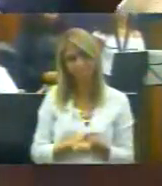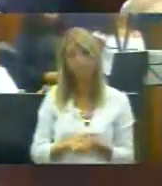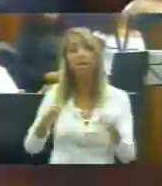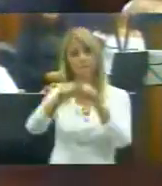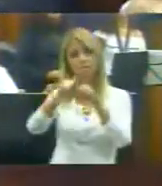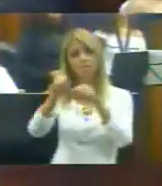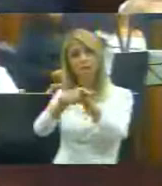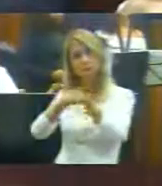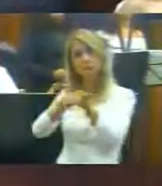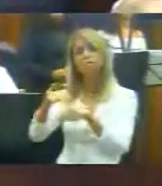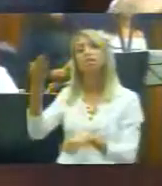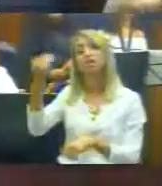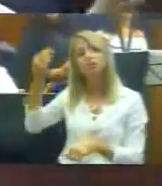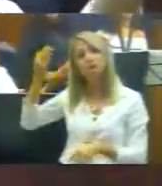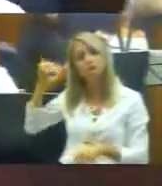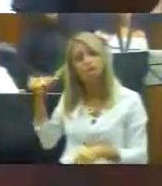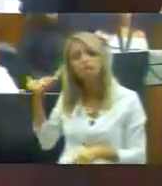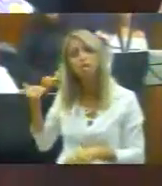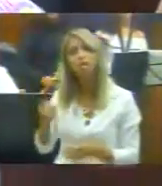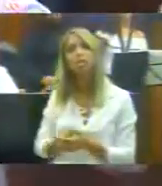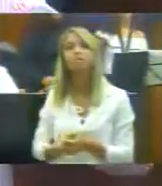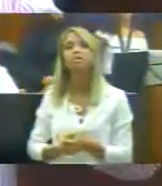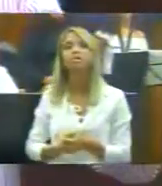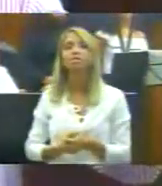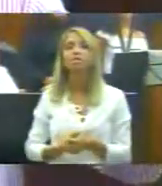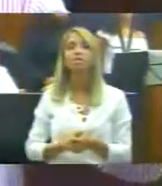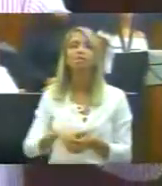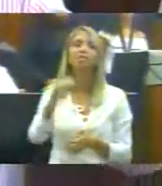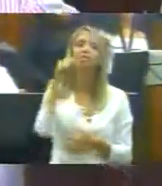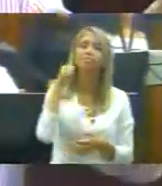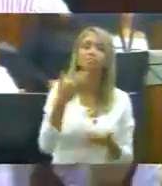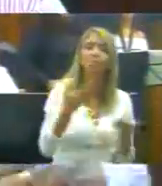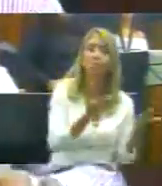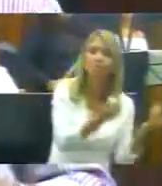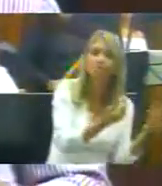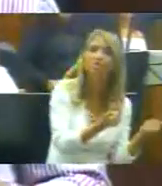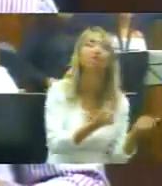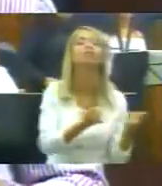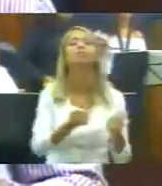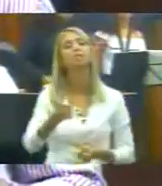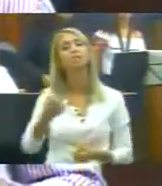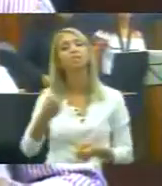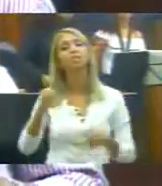Aquiles, na semana passada, com esses meninos e meninas, sobre o orçamento,